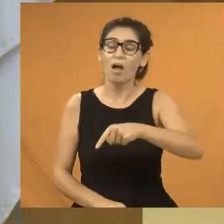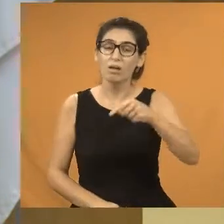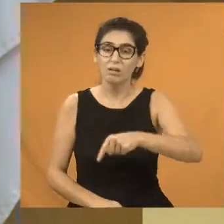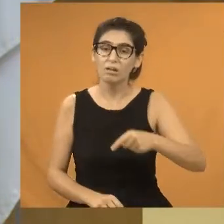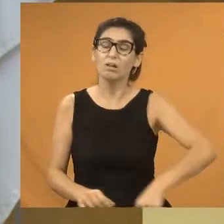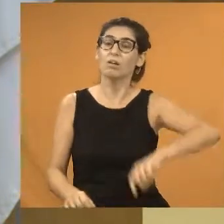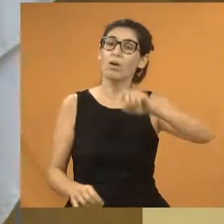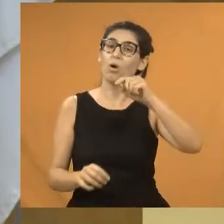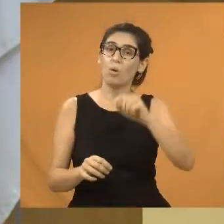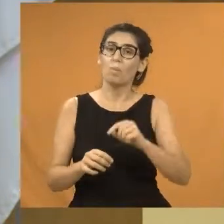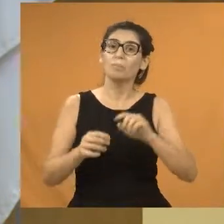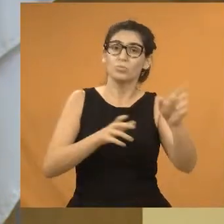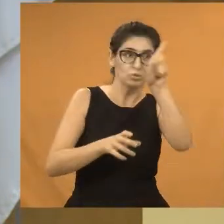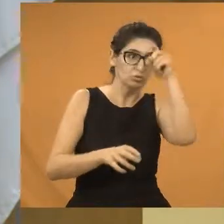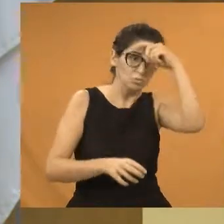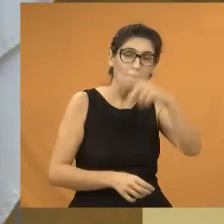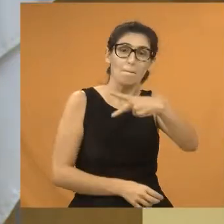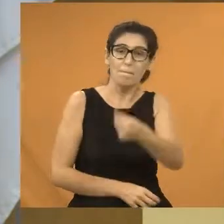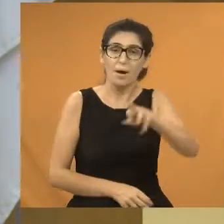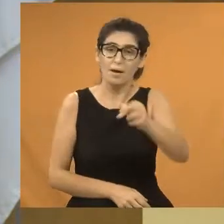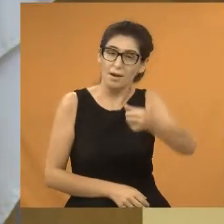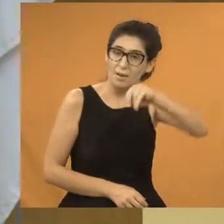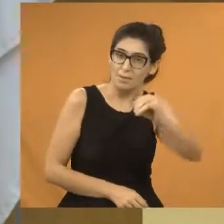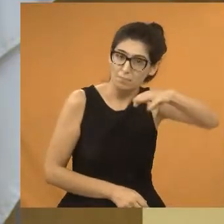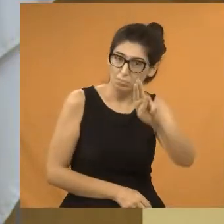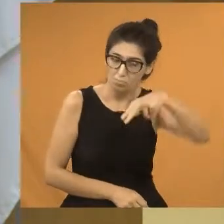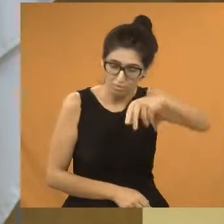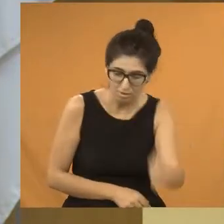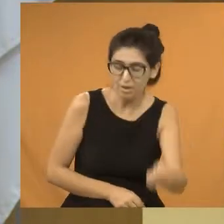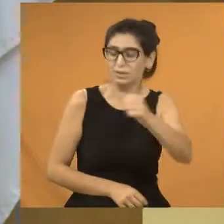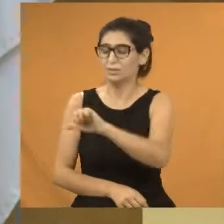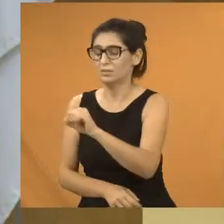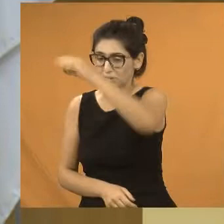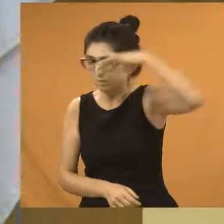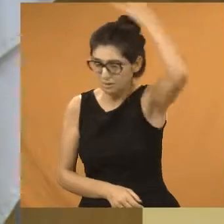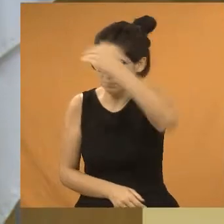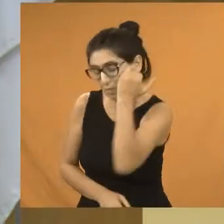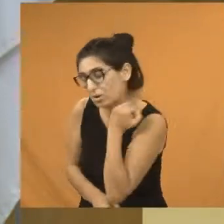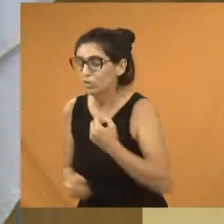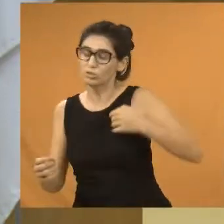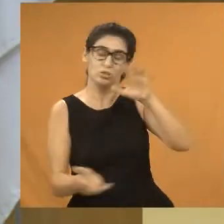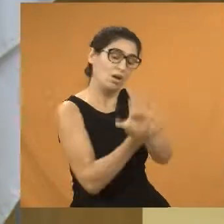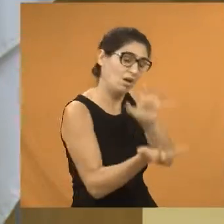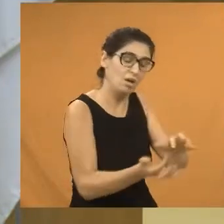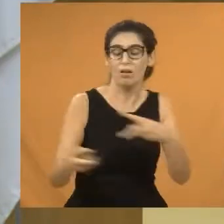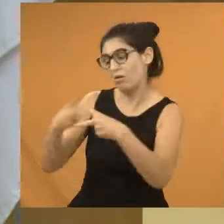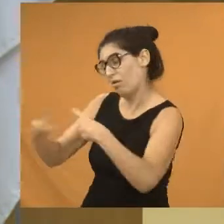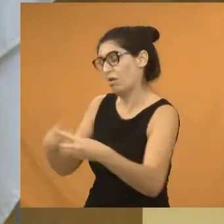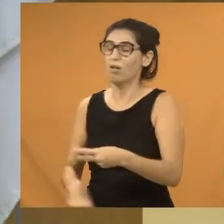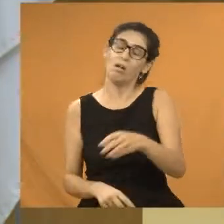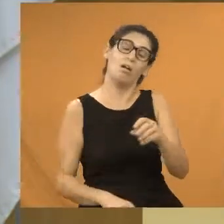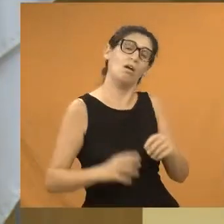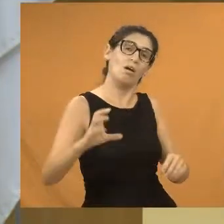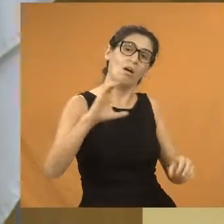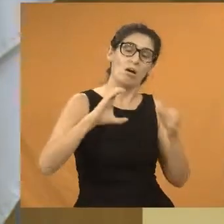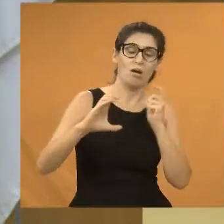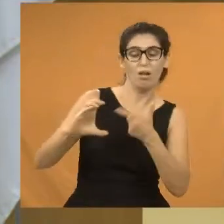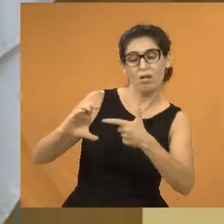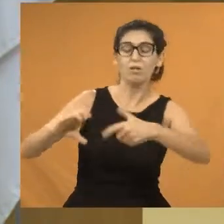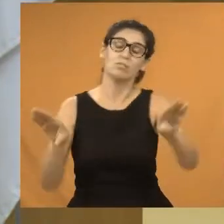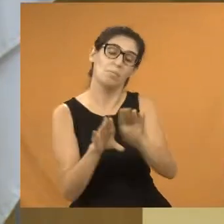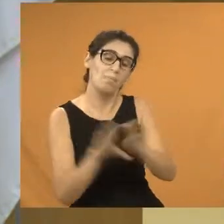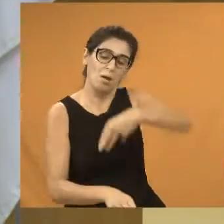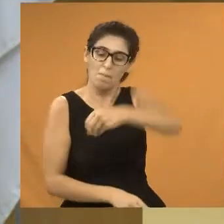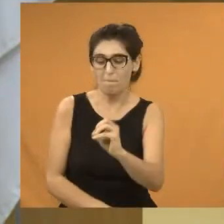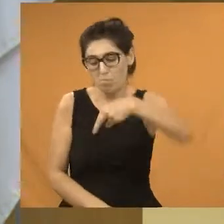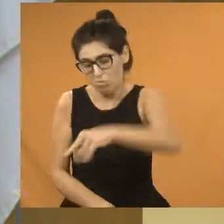hospital atende as cidades de Paraibuna, Santa Branca, Jacareí, Igaratá, São José, Caçapava e Monteiro Lobato.